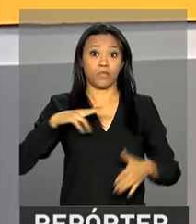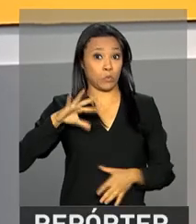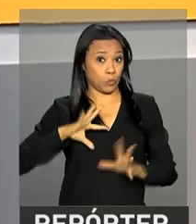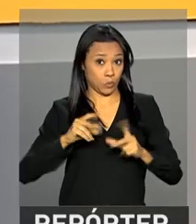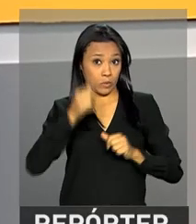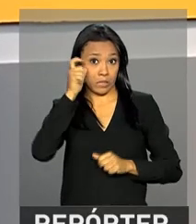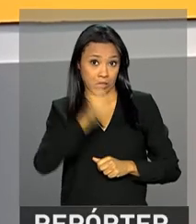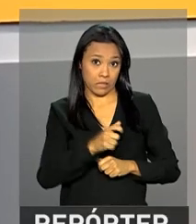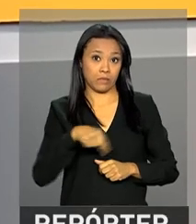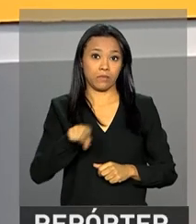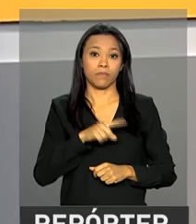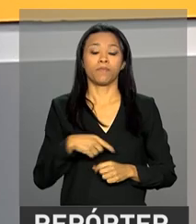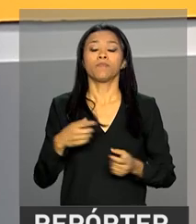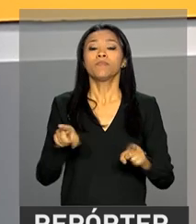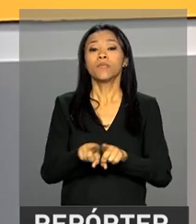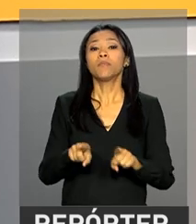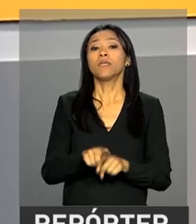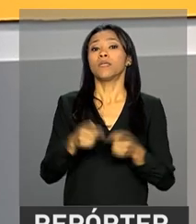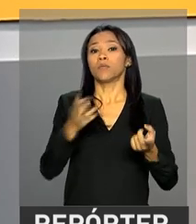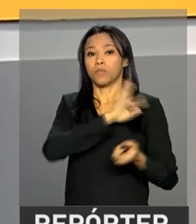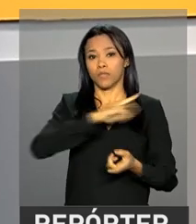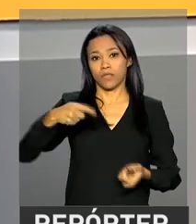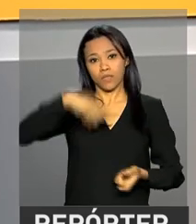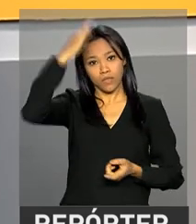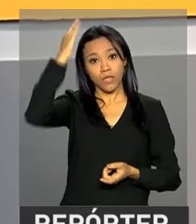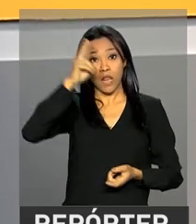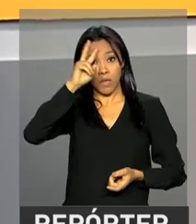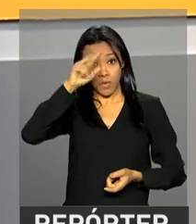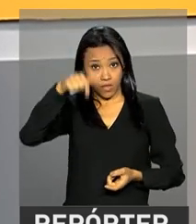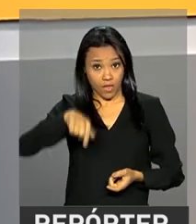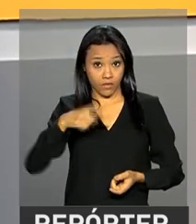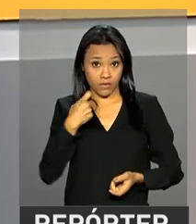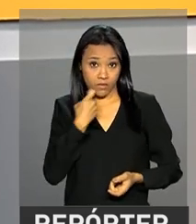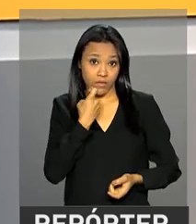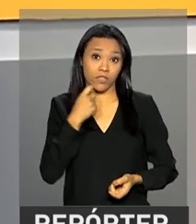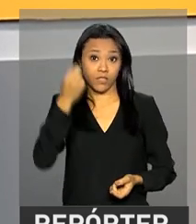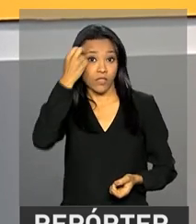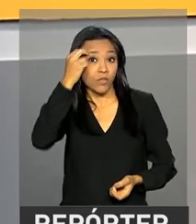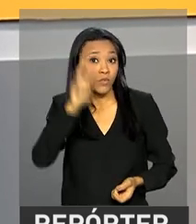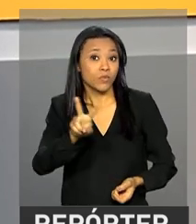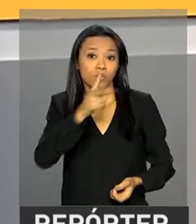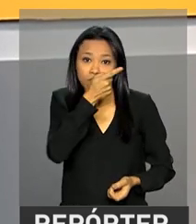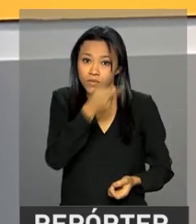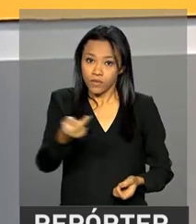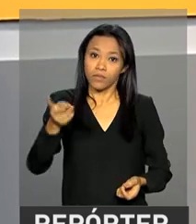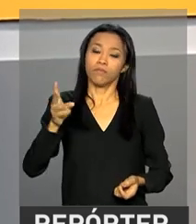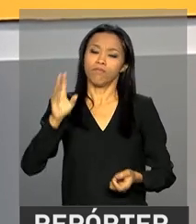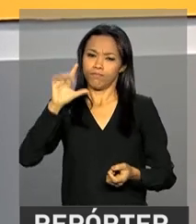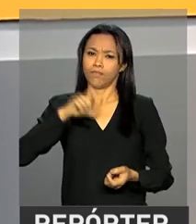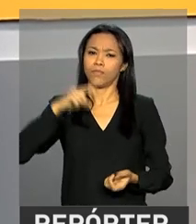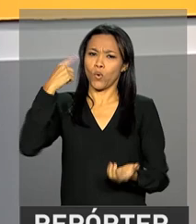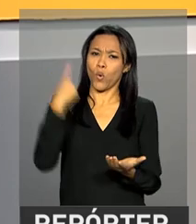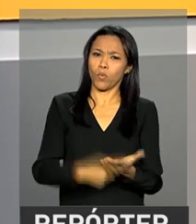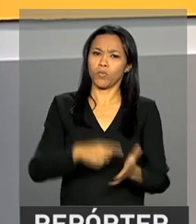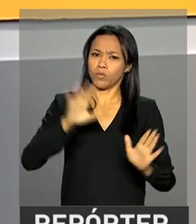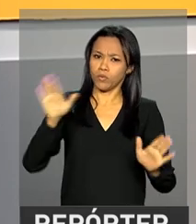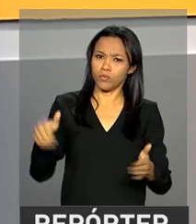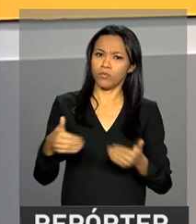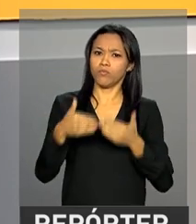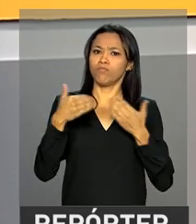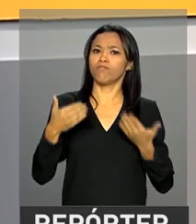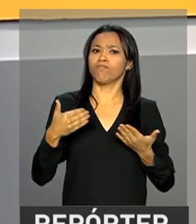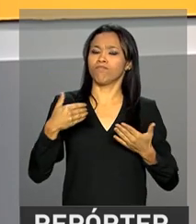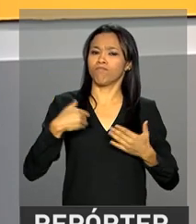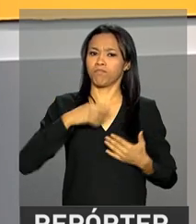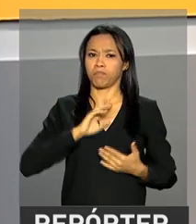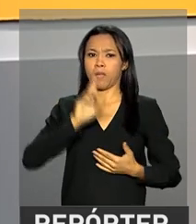O presidente Michel Temer lembrou ainda que nesta sexta-feira, segundo dia da visita, cumprirá a agenda oficial de chefe de Estado e terá